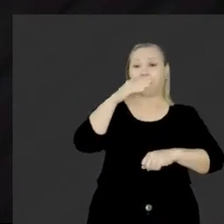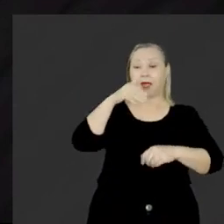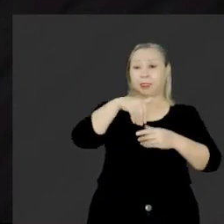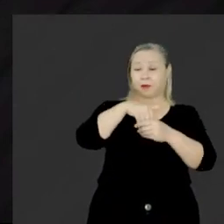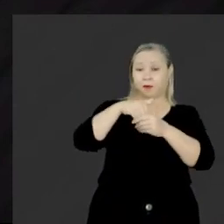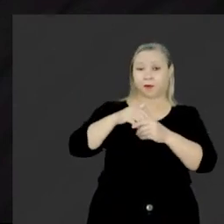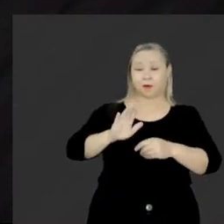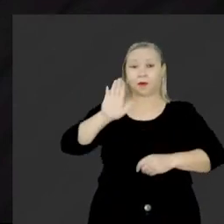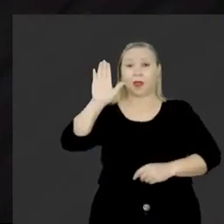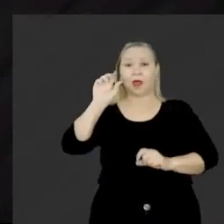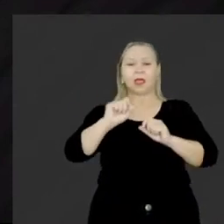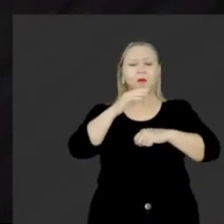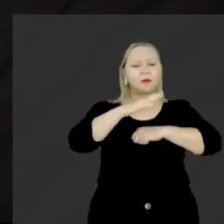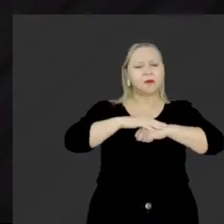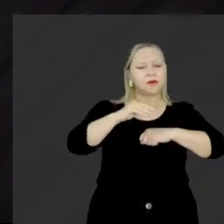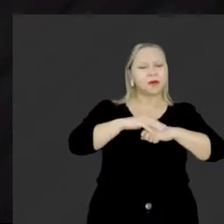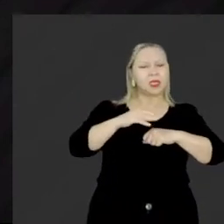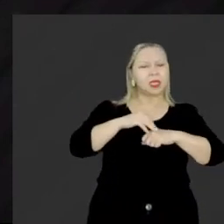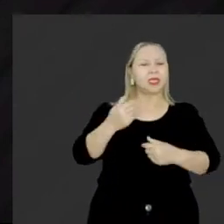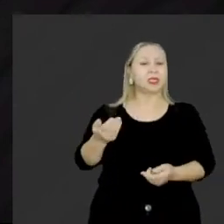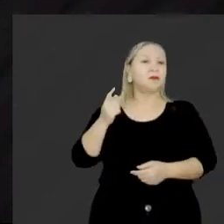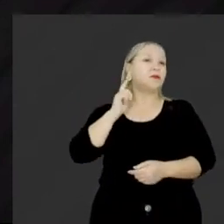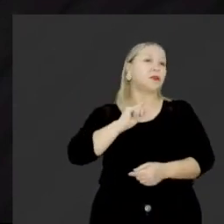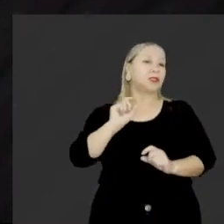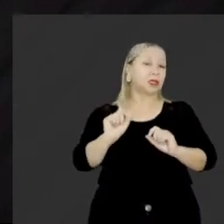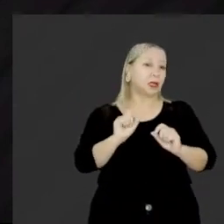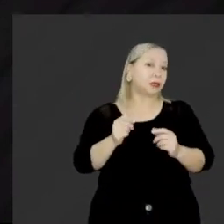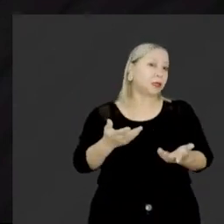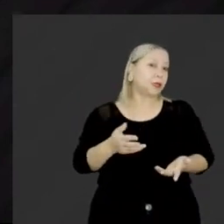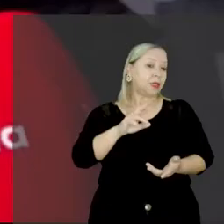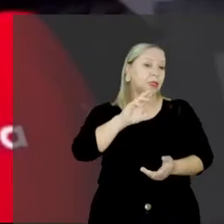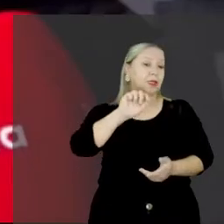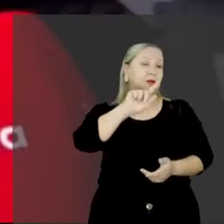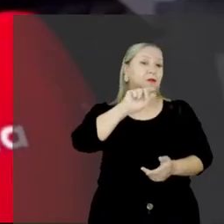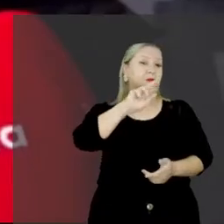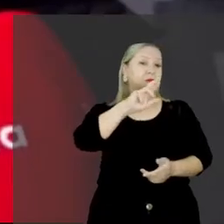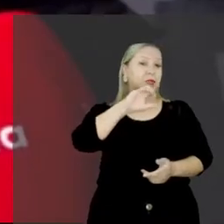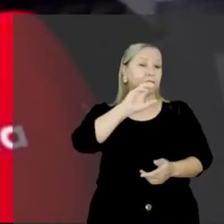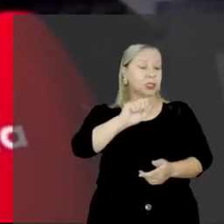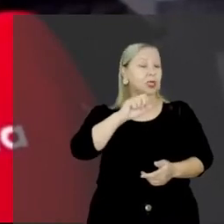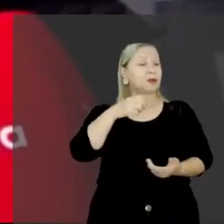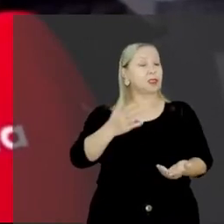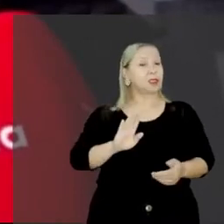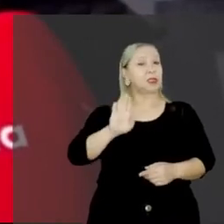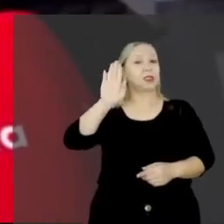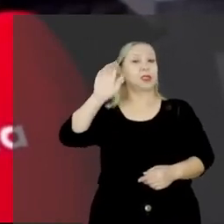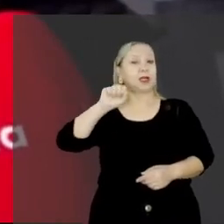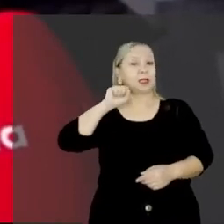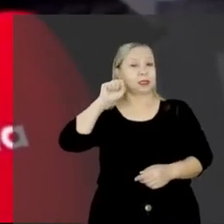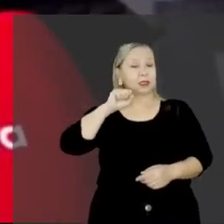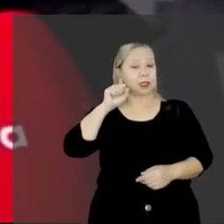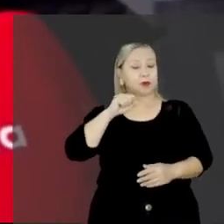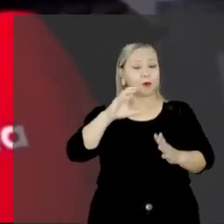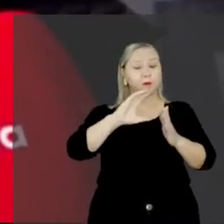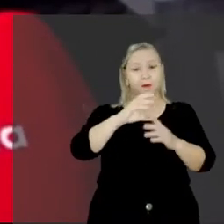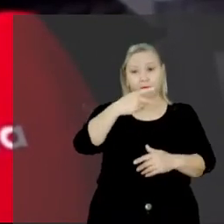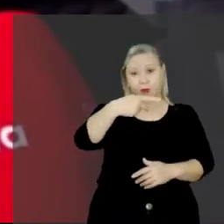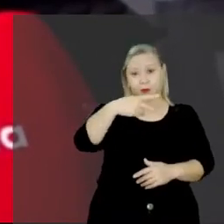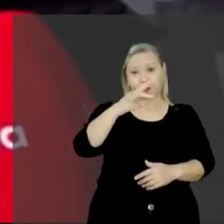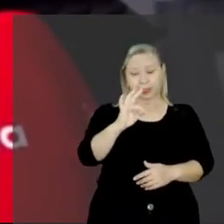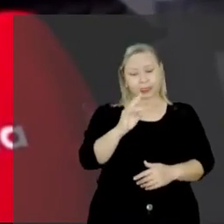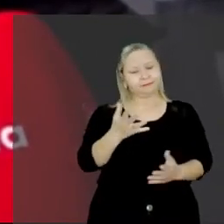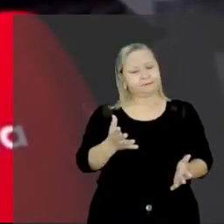um pré-candidato que pode ser lançado em Minas Gerais? Fala-se do Daniel Sucupira, de Teófilo Otoni, falou-se também do